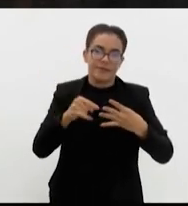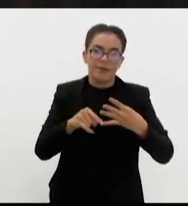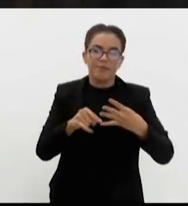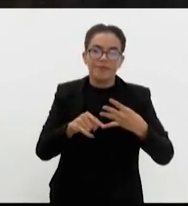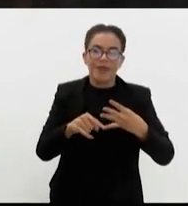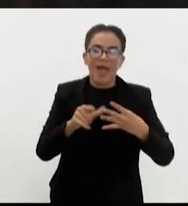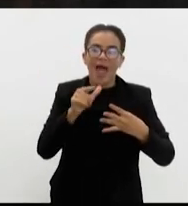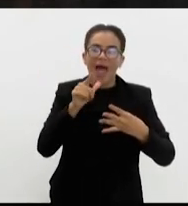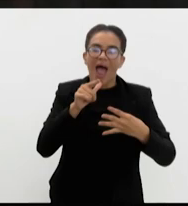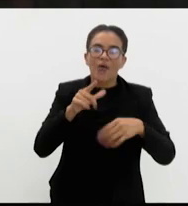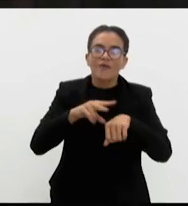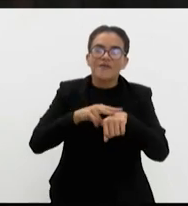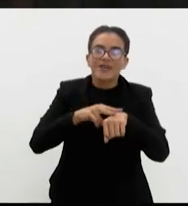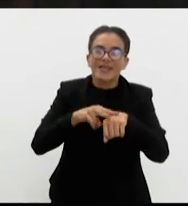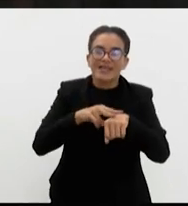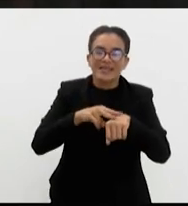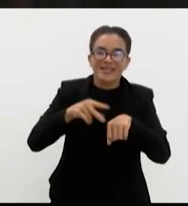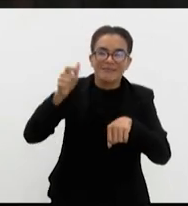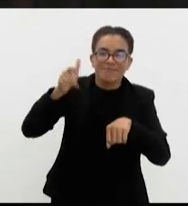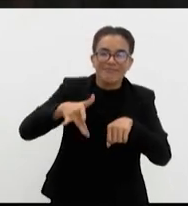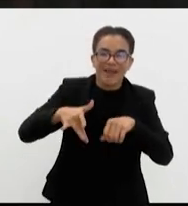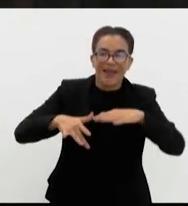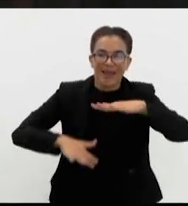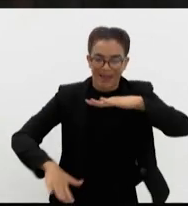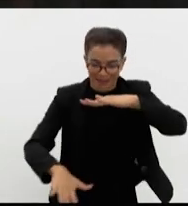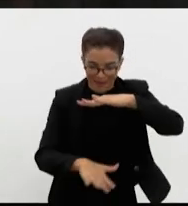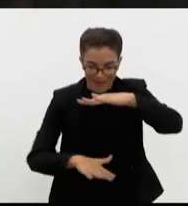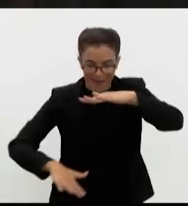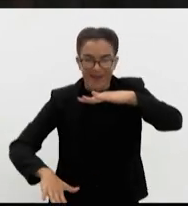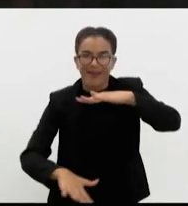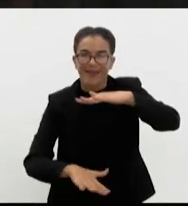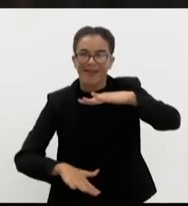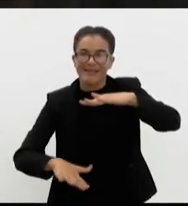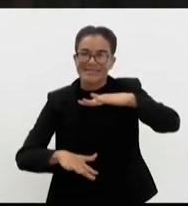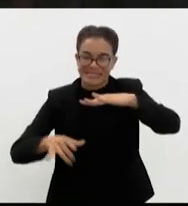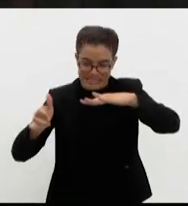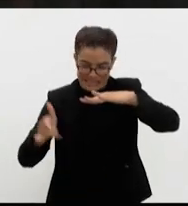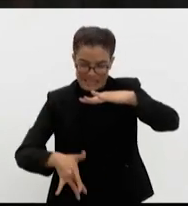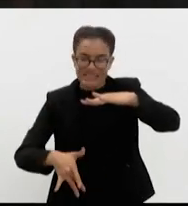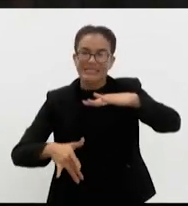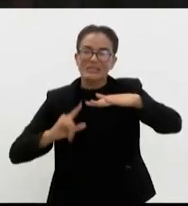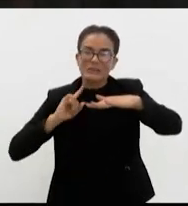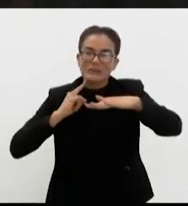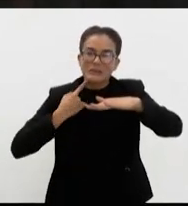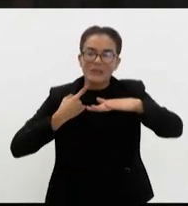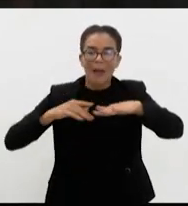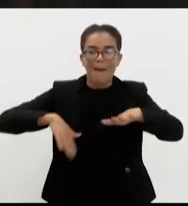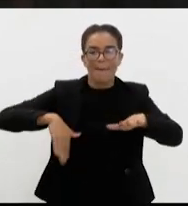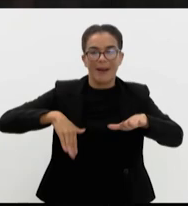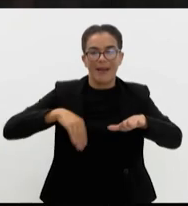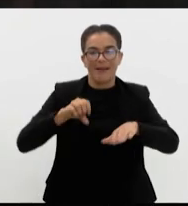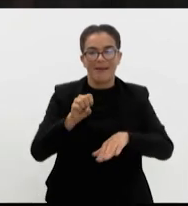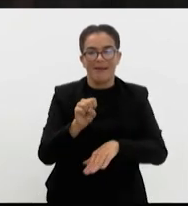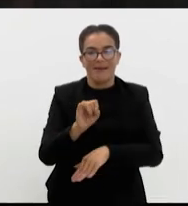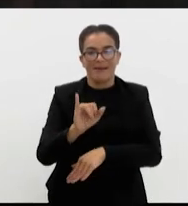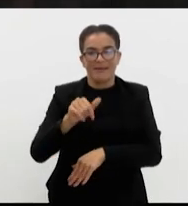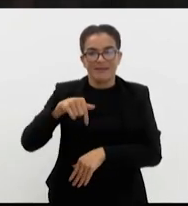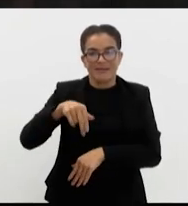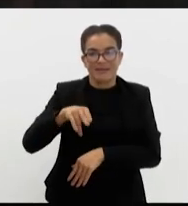lodo que existe na lagoa aquele lodo aquela lama podre que existe na praia do Siqueira tem que ser